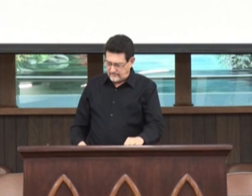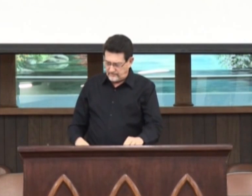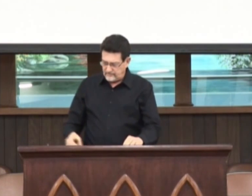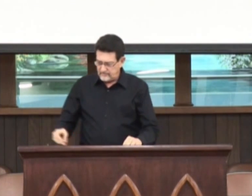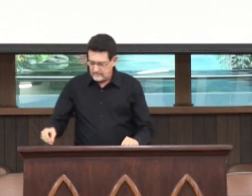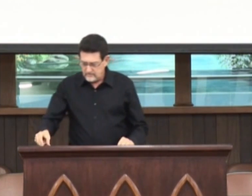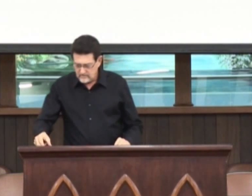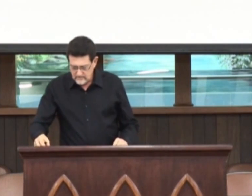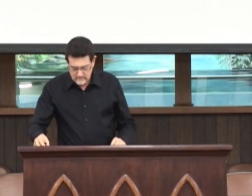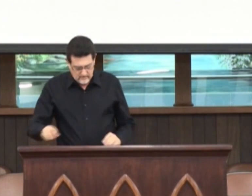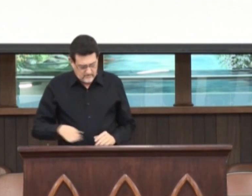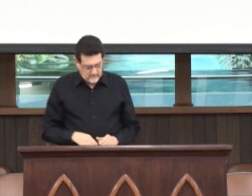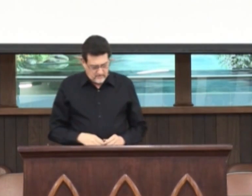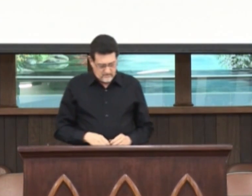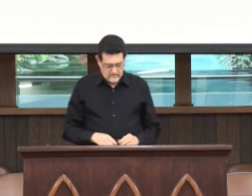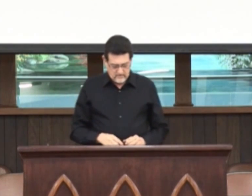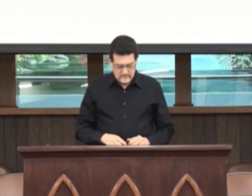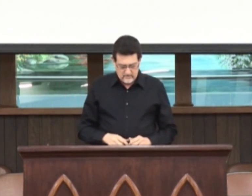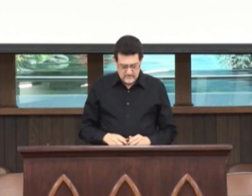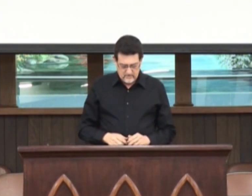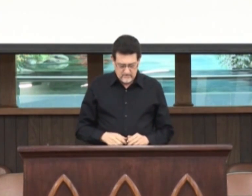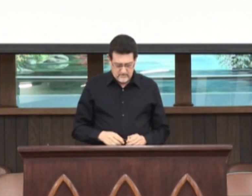4:34.